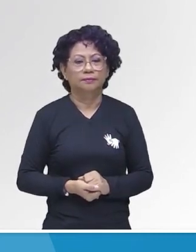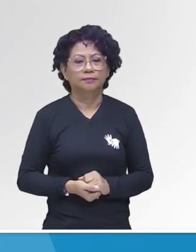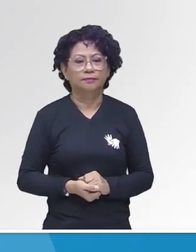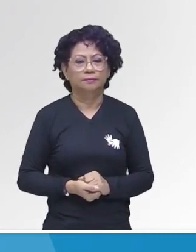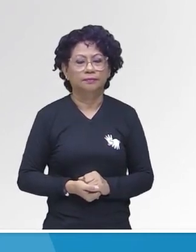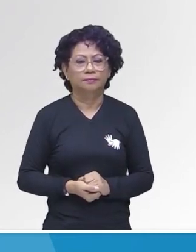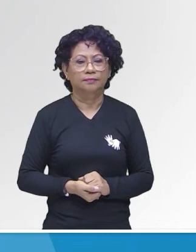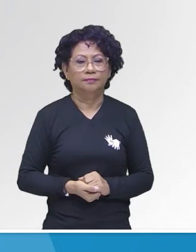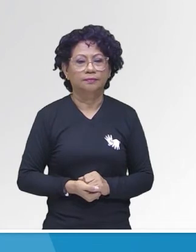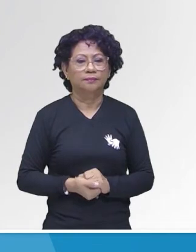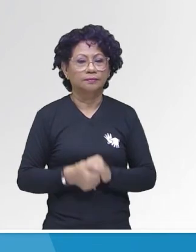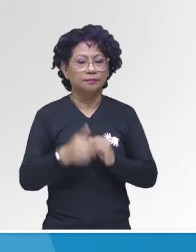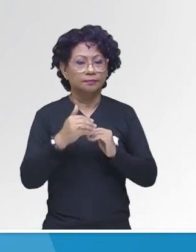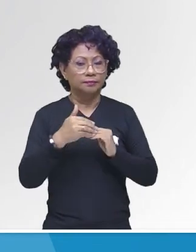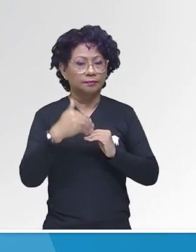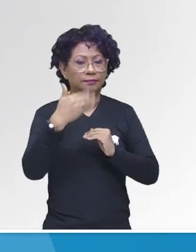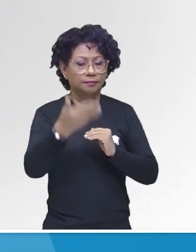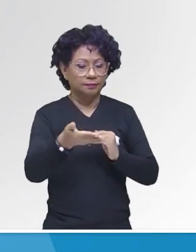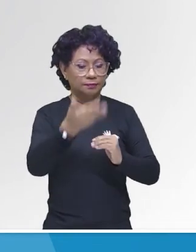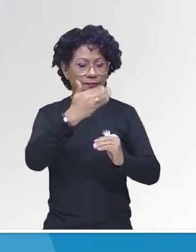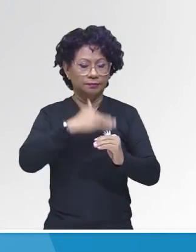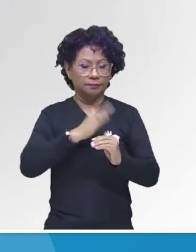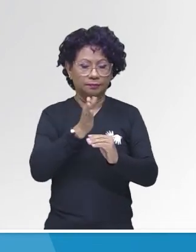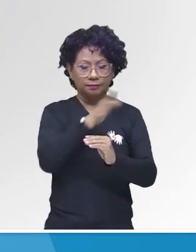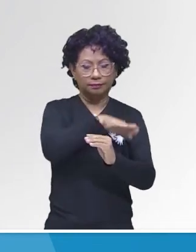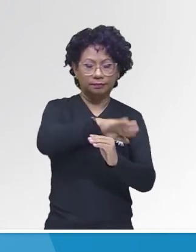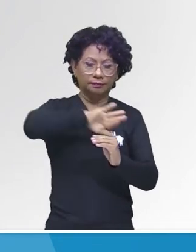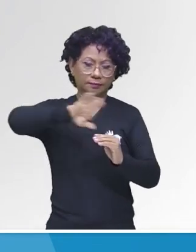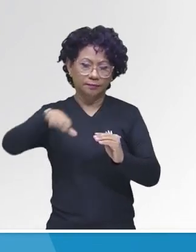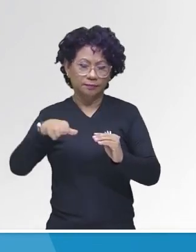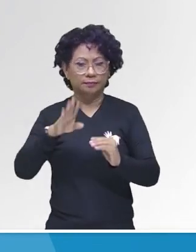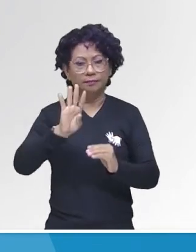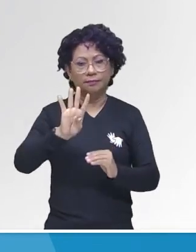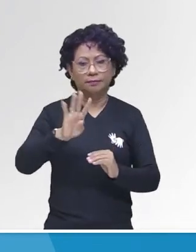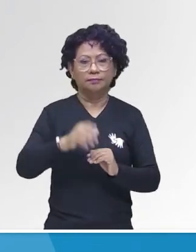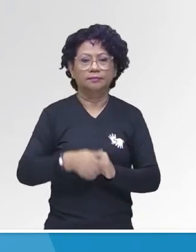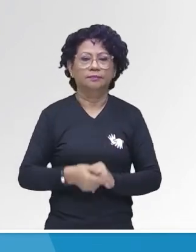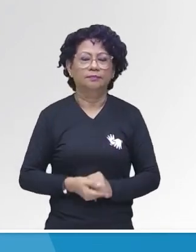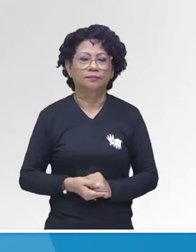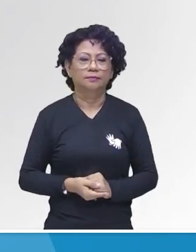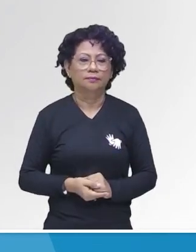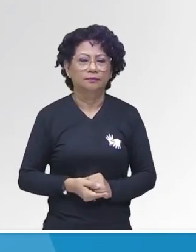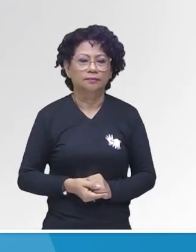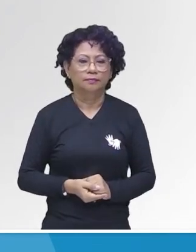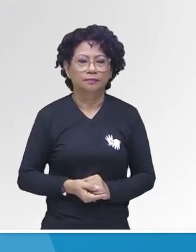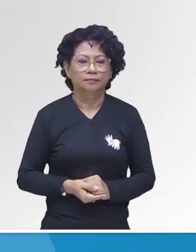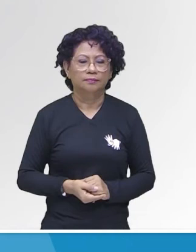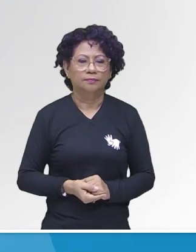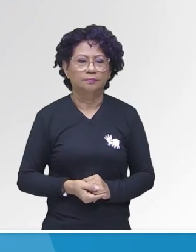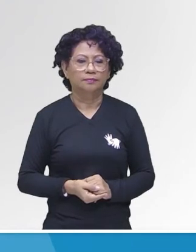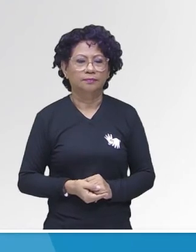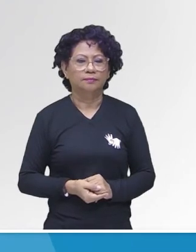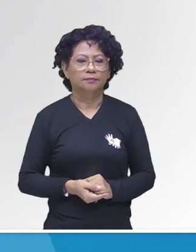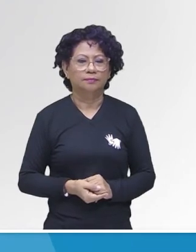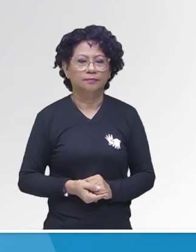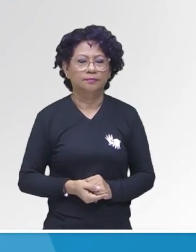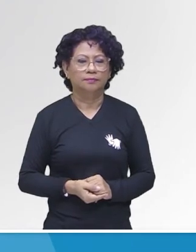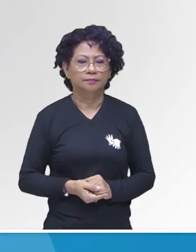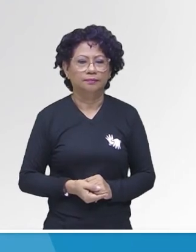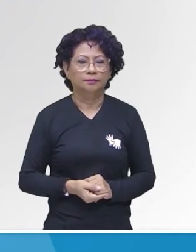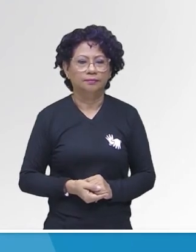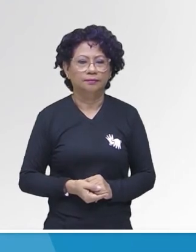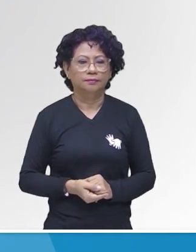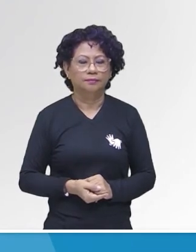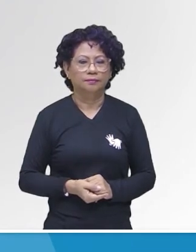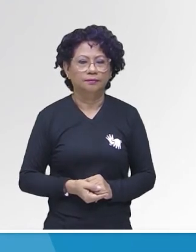frente, está fazendo parte dessa face aqui lateral e também tem uma outra que é lá de trás, ó. A face lá